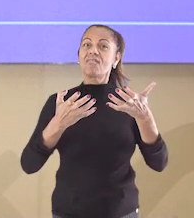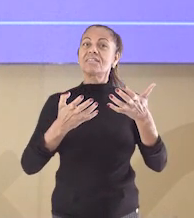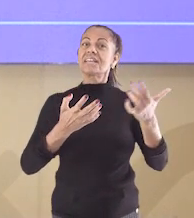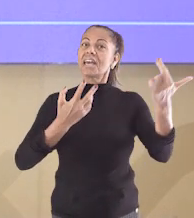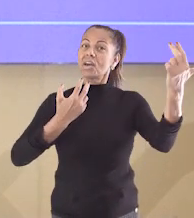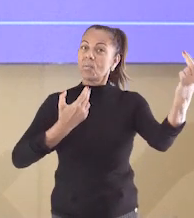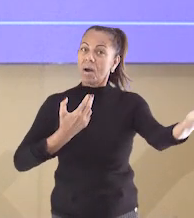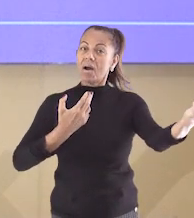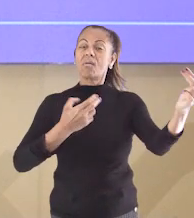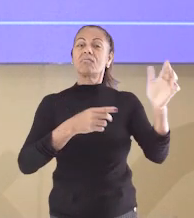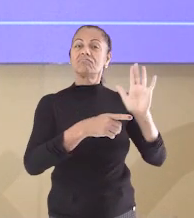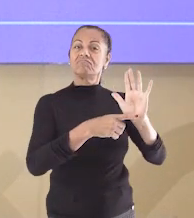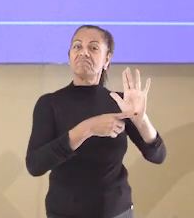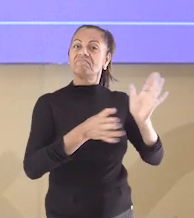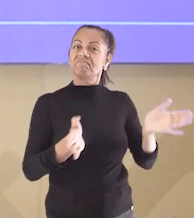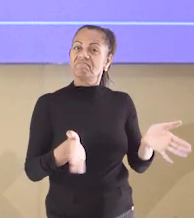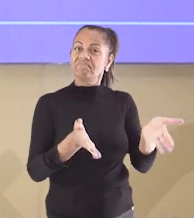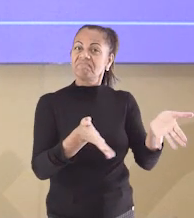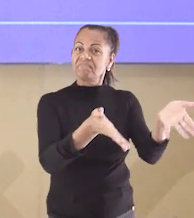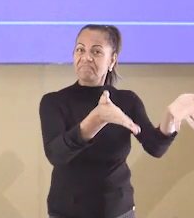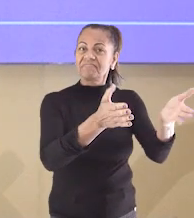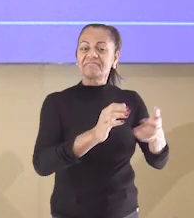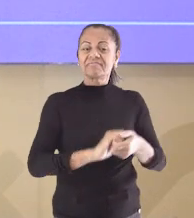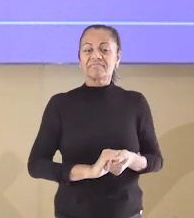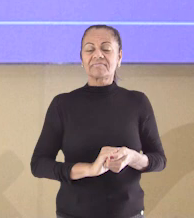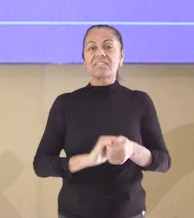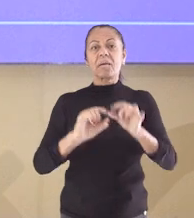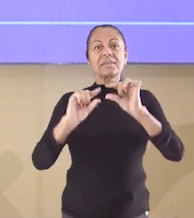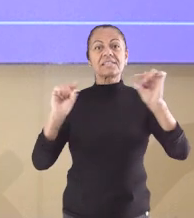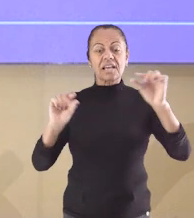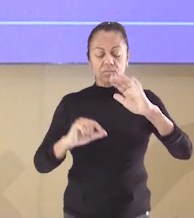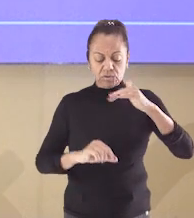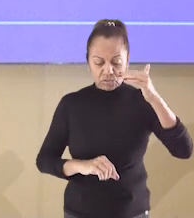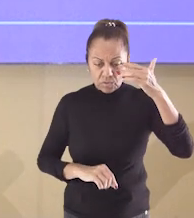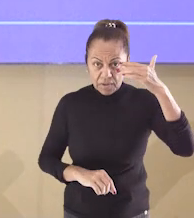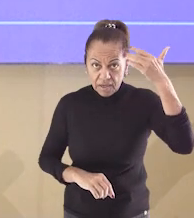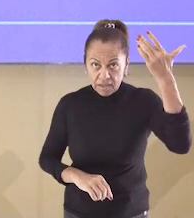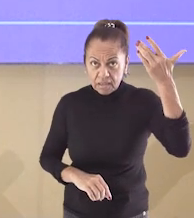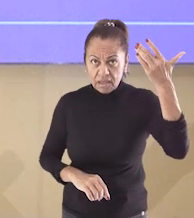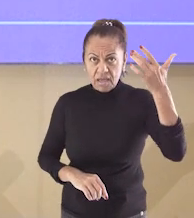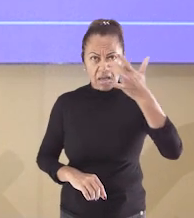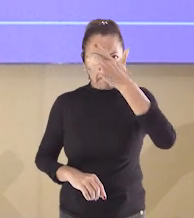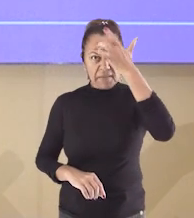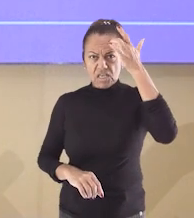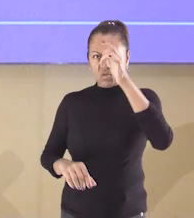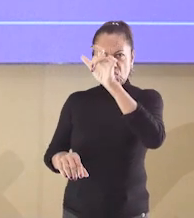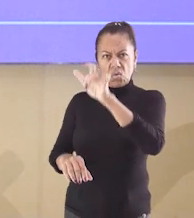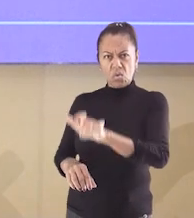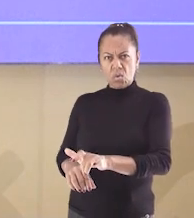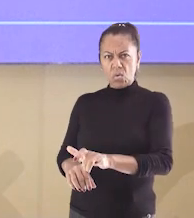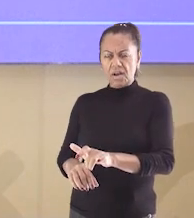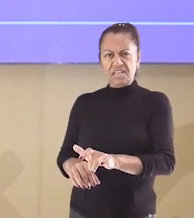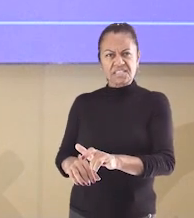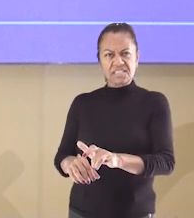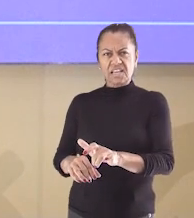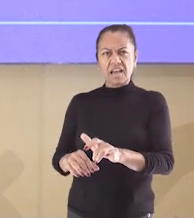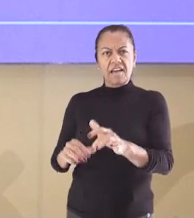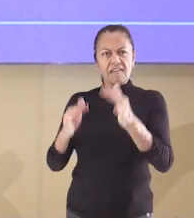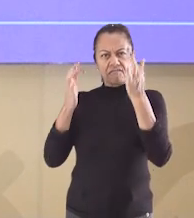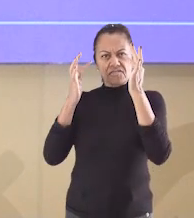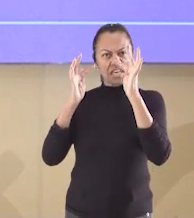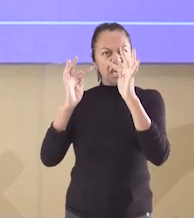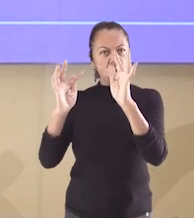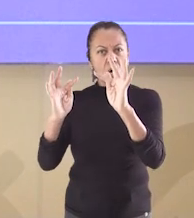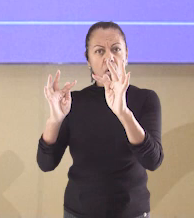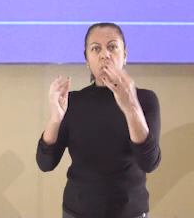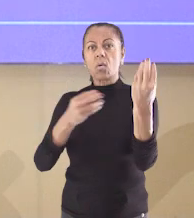quanto quer que os outros façam para você, faça-o também para eles. Uma